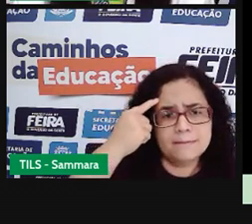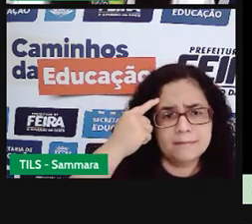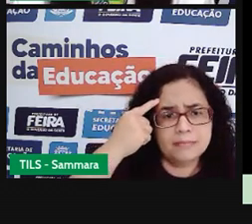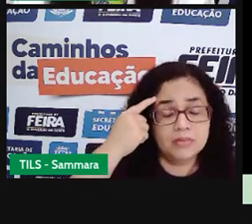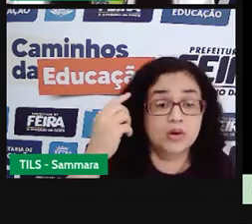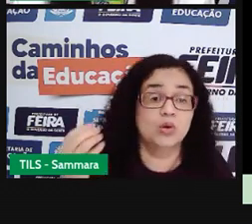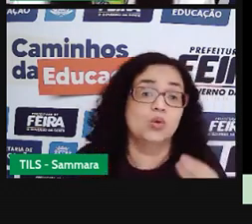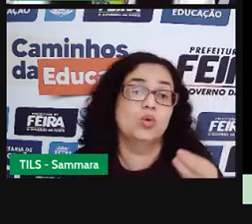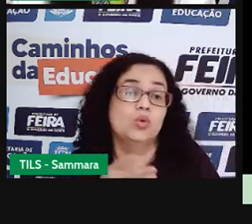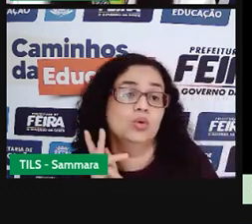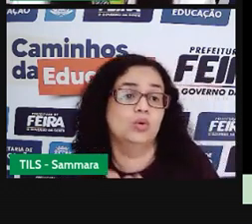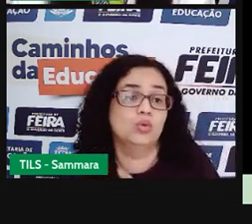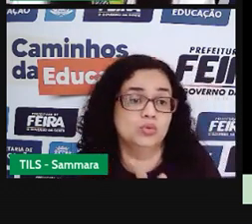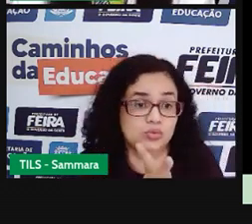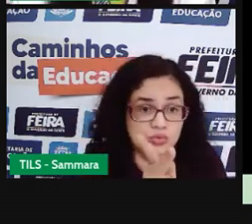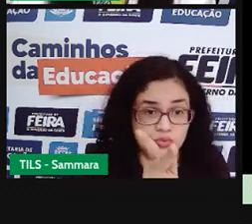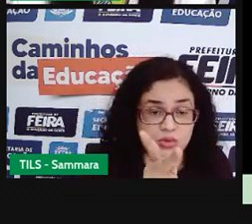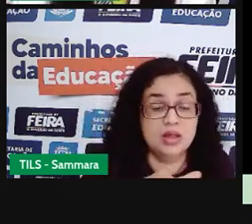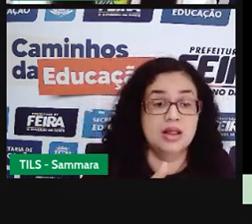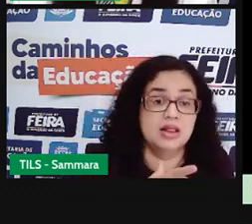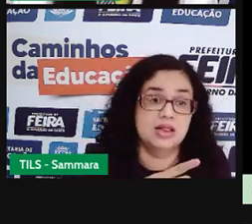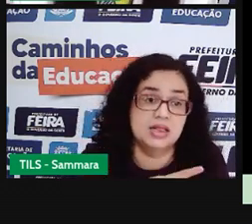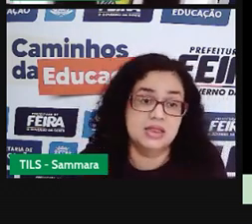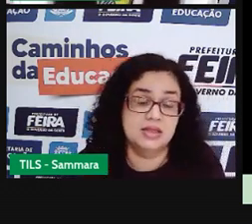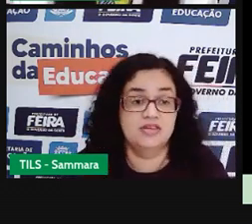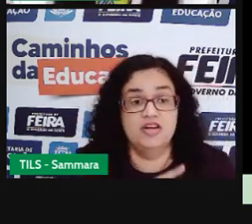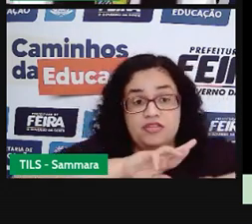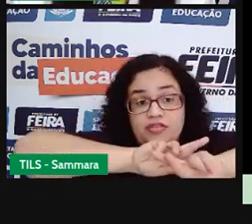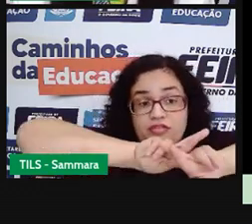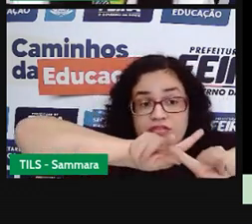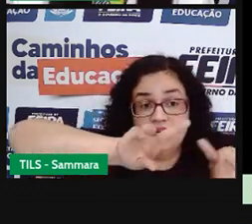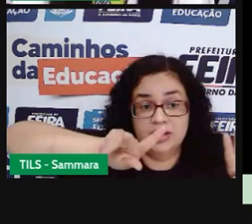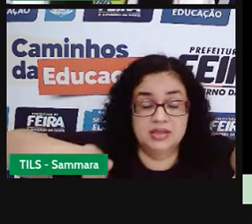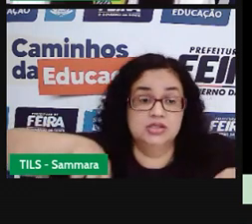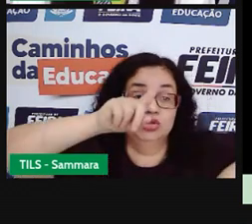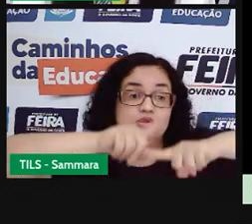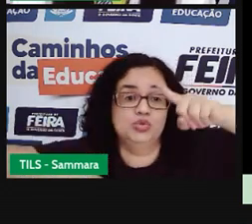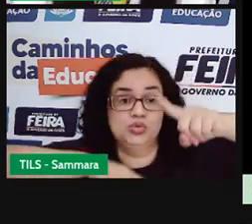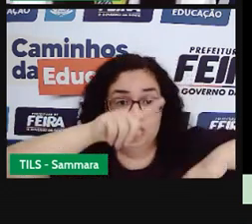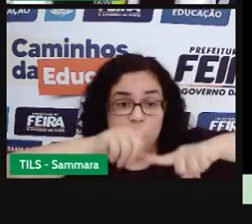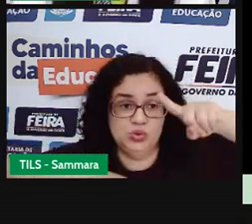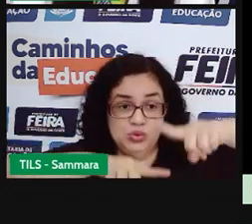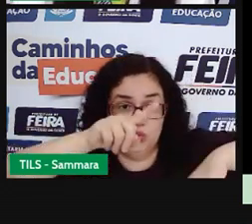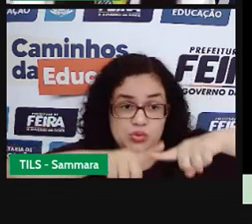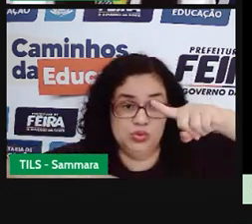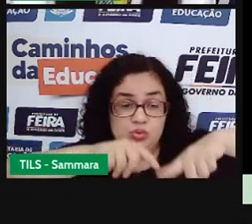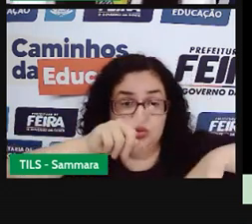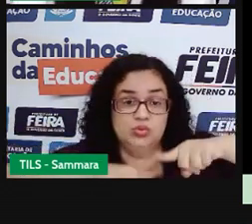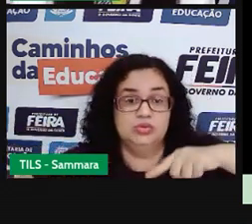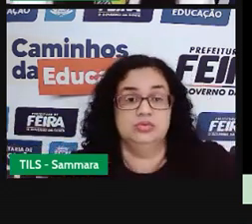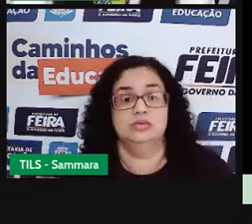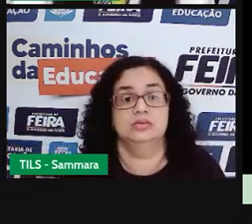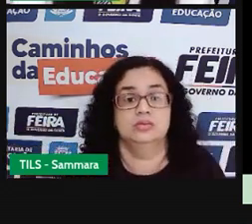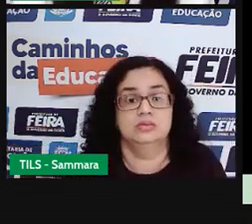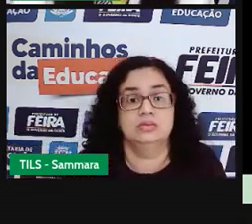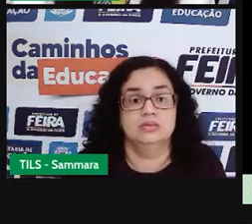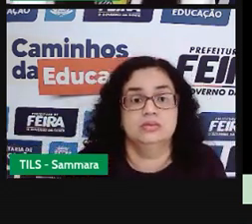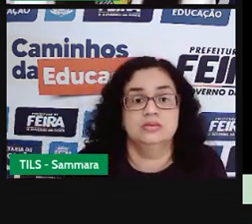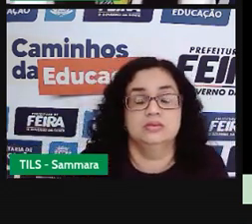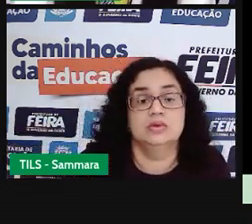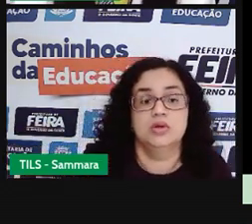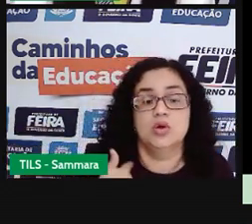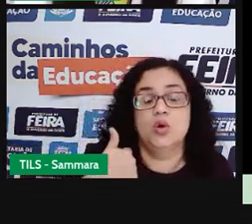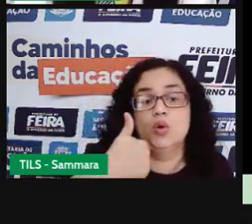continuar os outros aí da variedade dos objetos das utilidades dos objetos mas pensando em